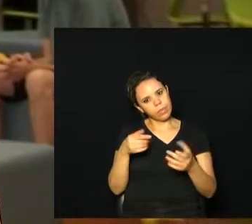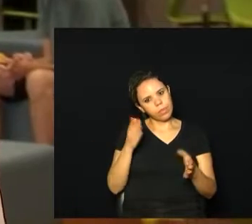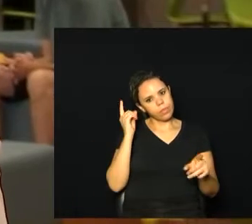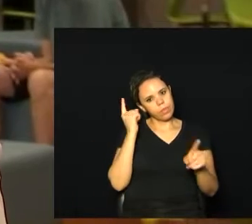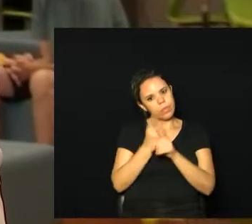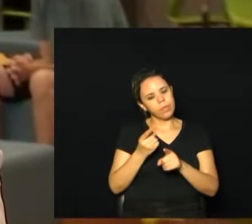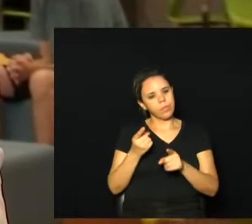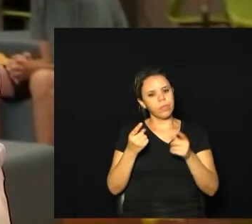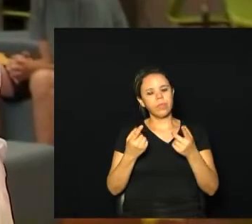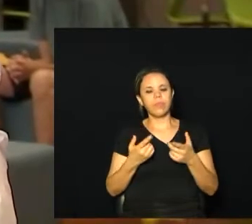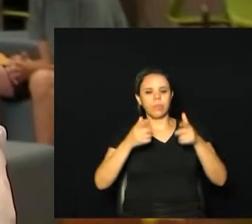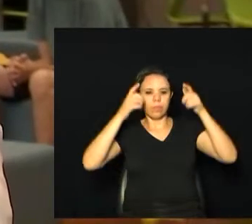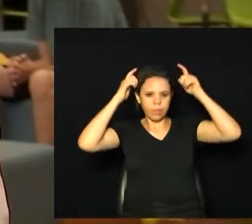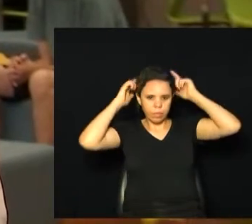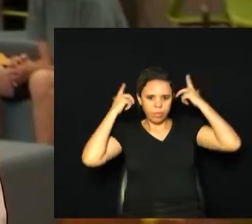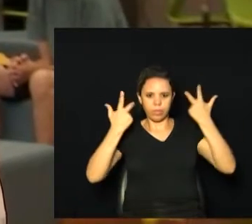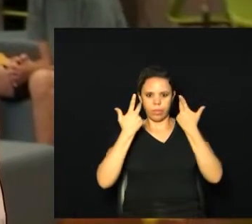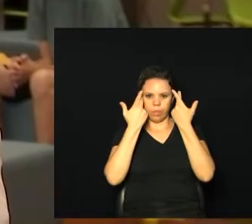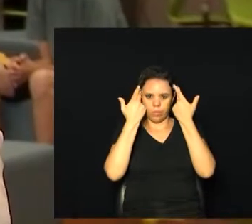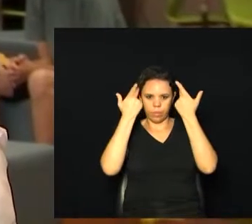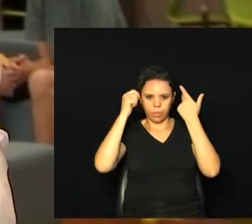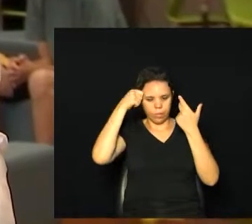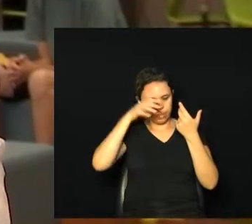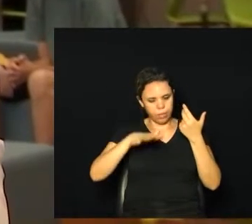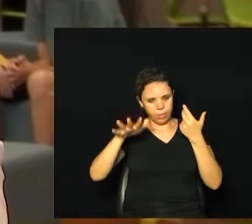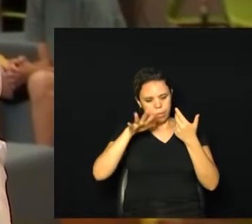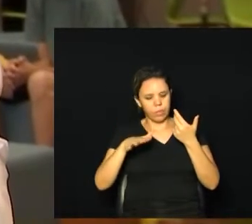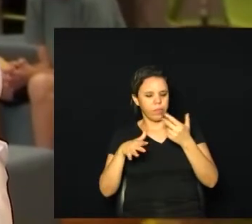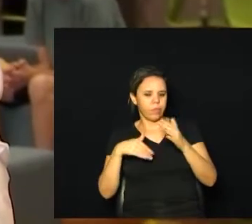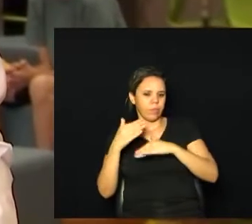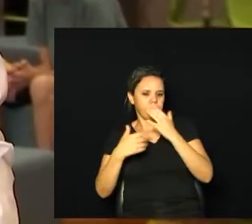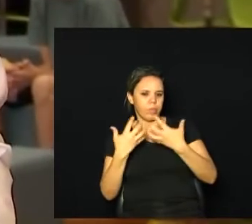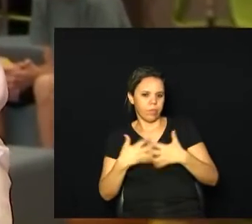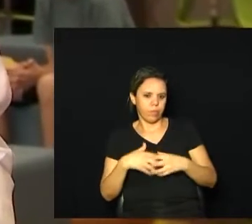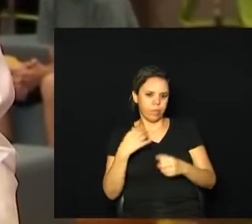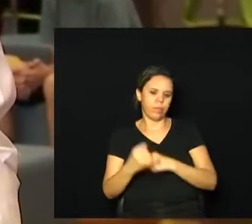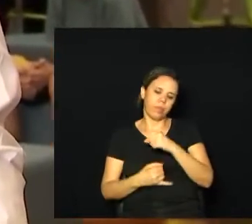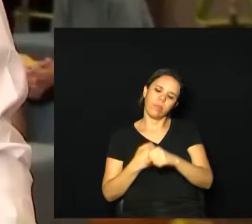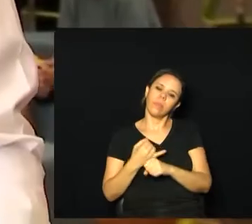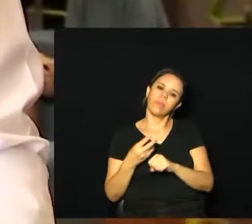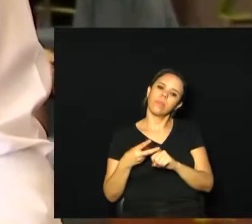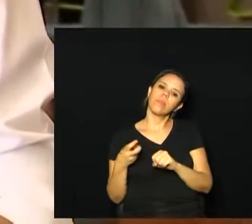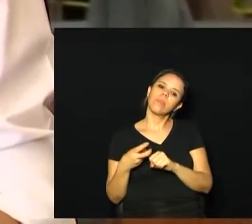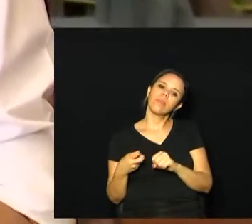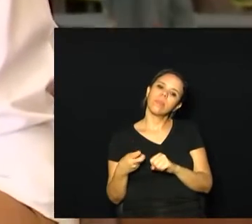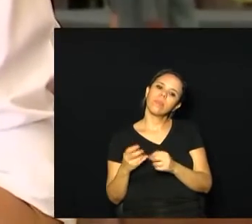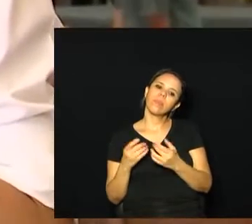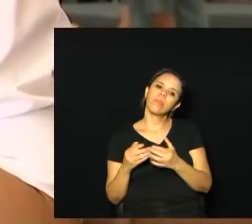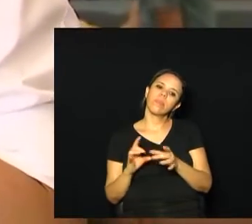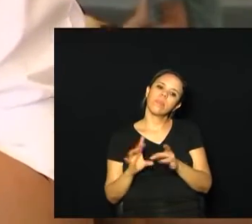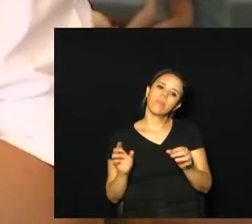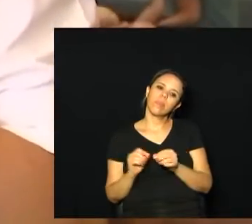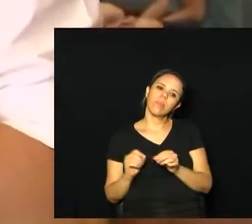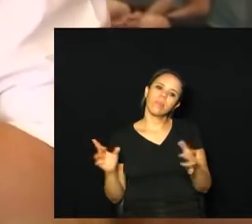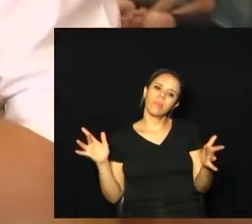encontrar salões de beleza afro. Então, ele pensou no desenvolvimento de uma plataforma, de um aplicativo, que permitisse fazer